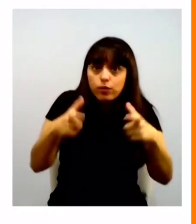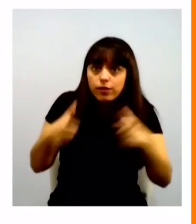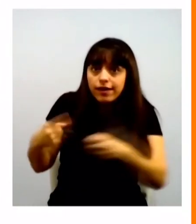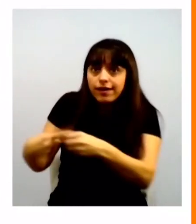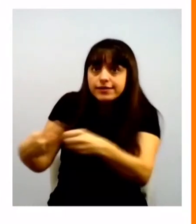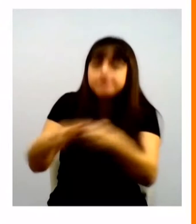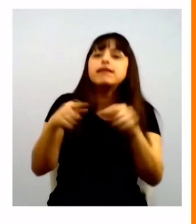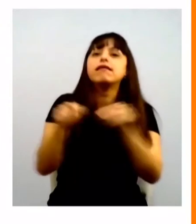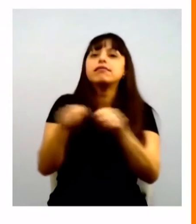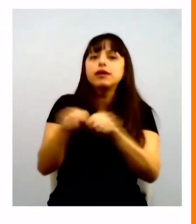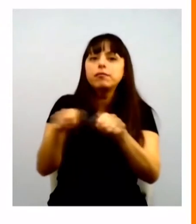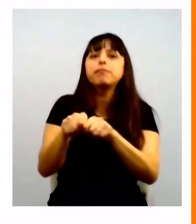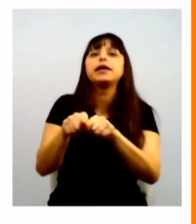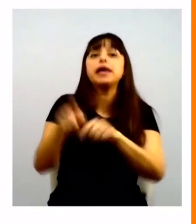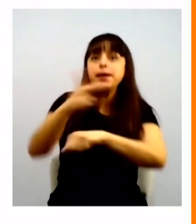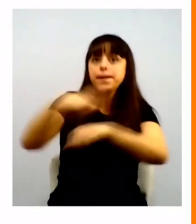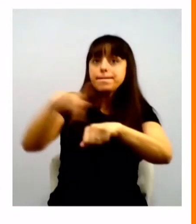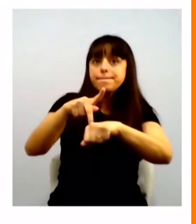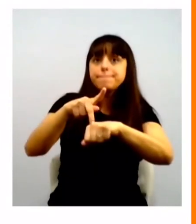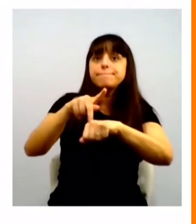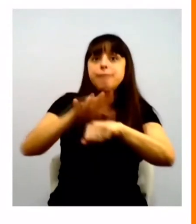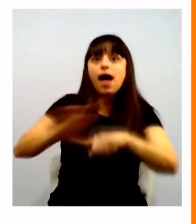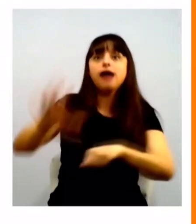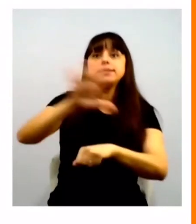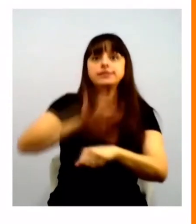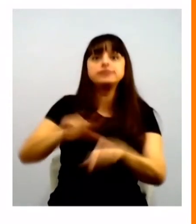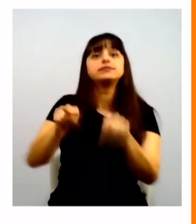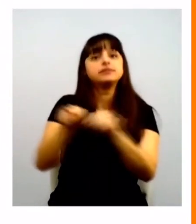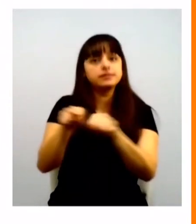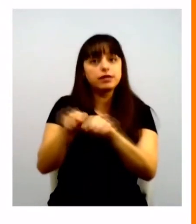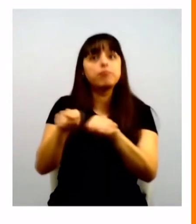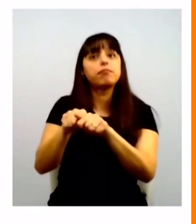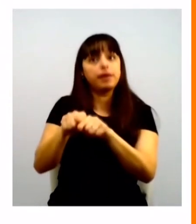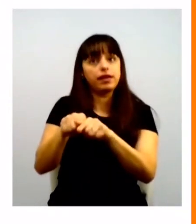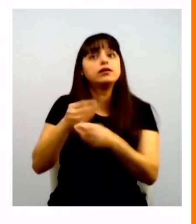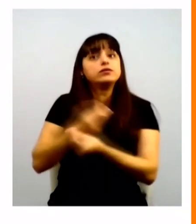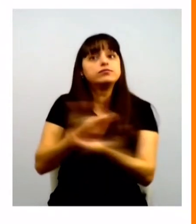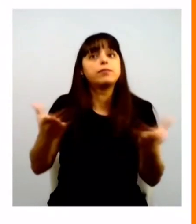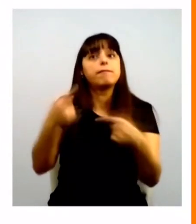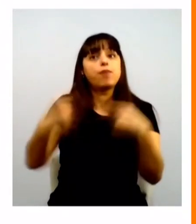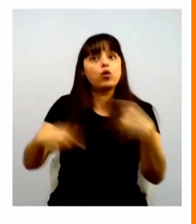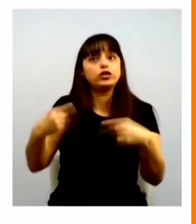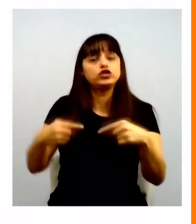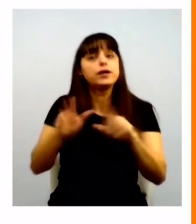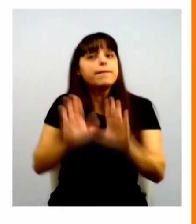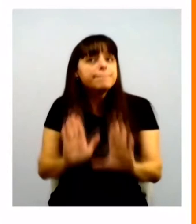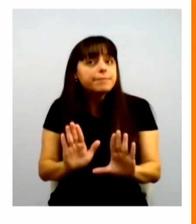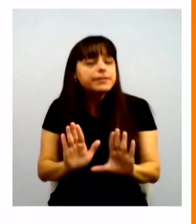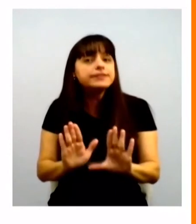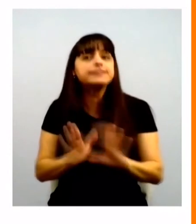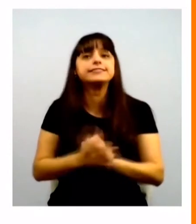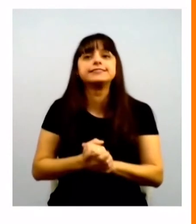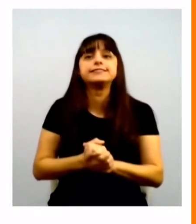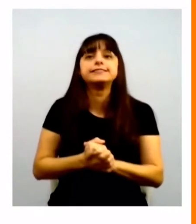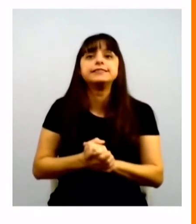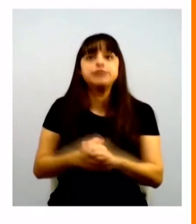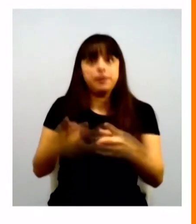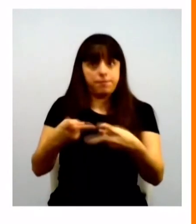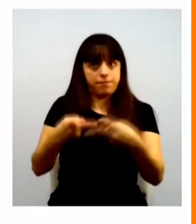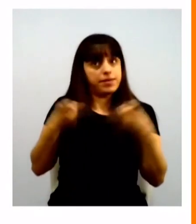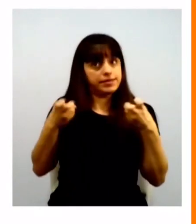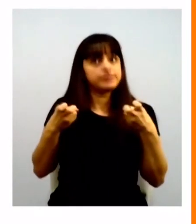aplicar políticas de desenvolvimento, temos visto que as Nações Unidas não